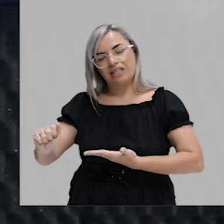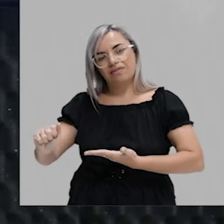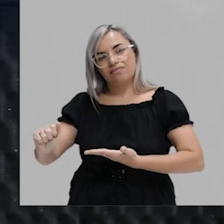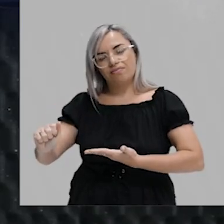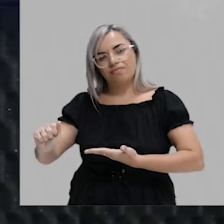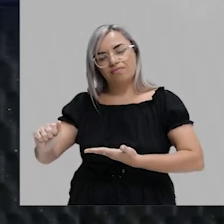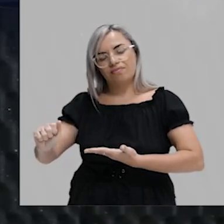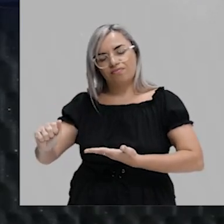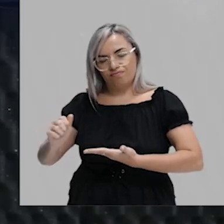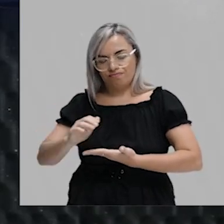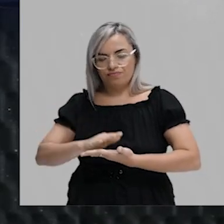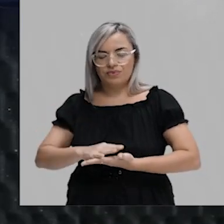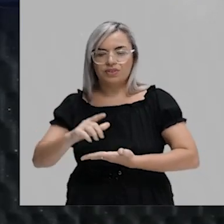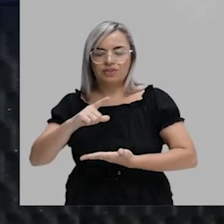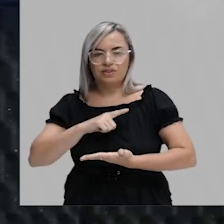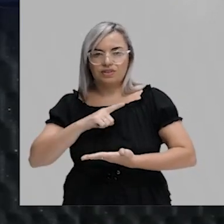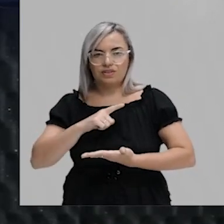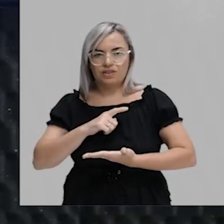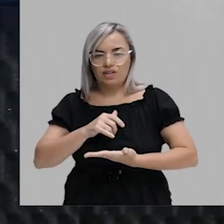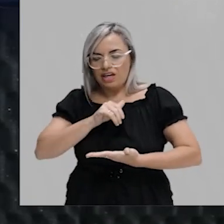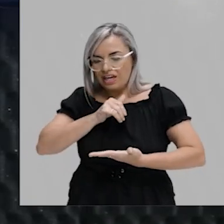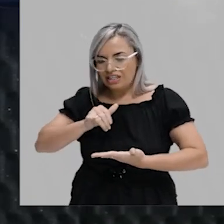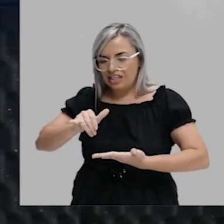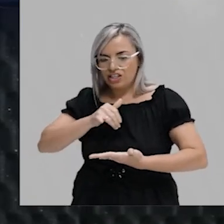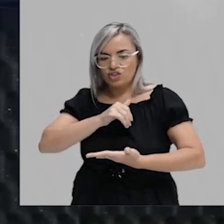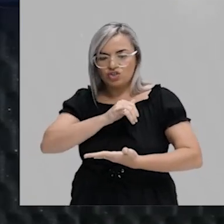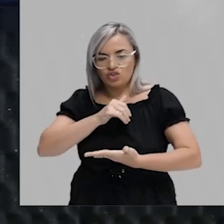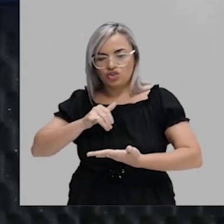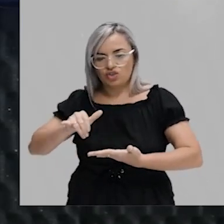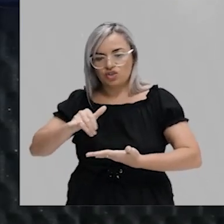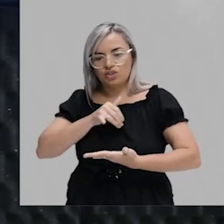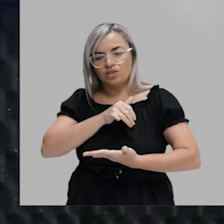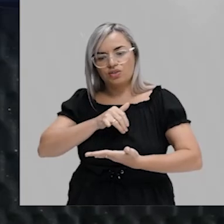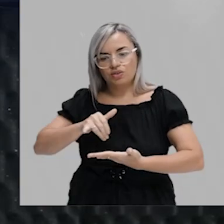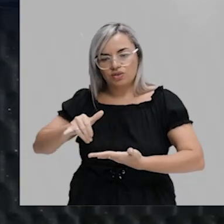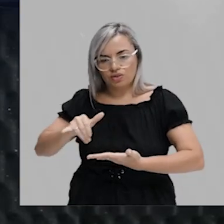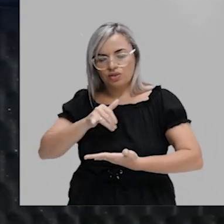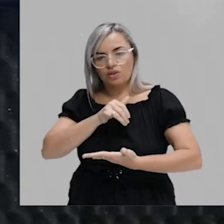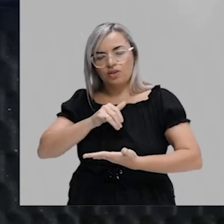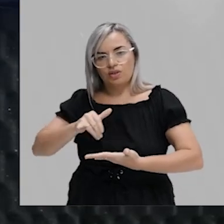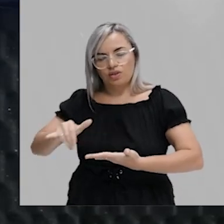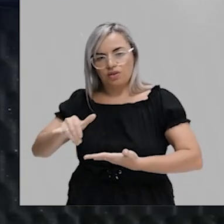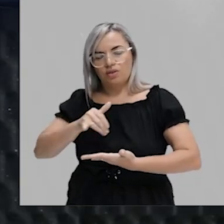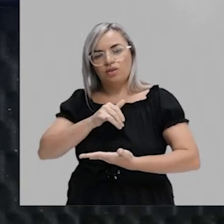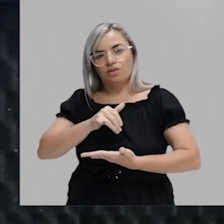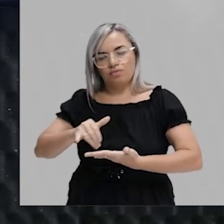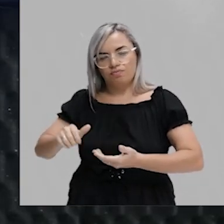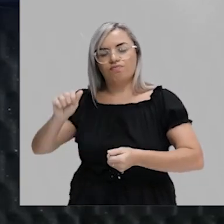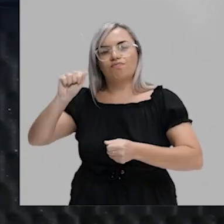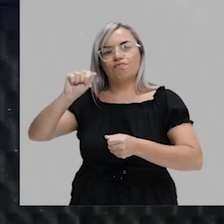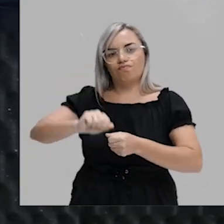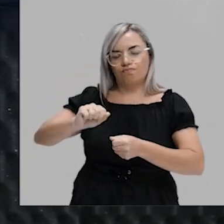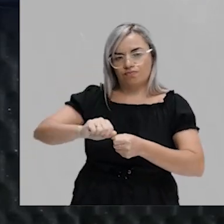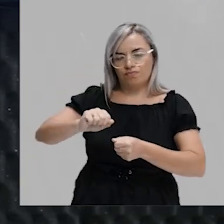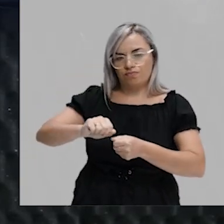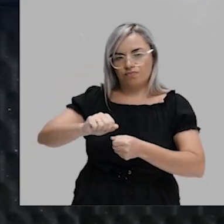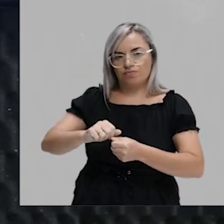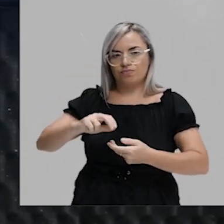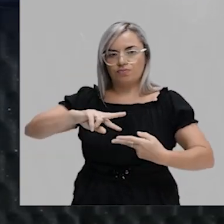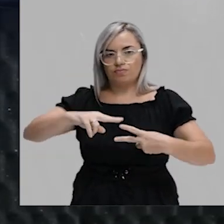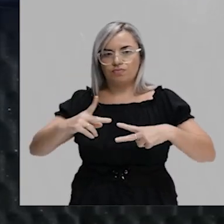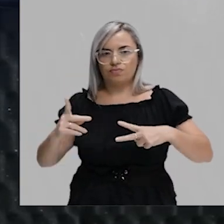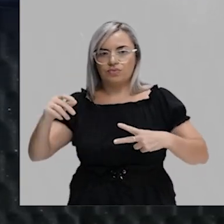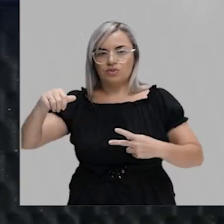o quê? A passagem de energia, de eletricidade, tá? Por meio desse líquido. e assim ela vai fazer com que o DNA